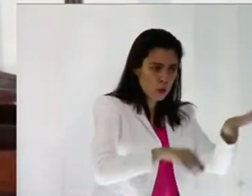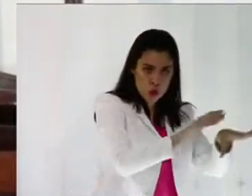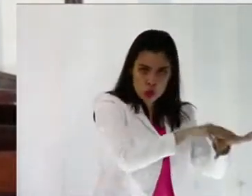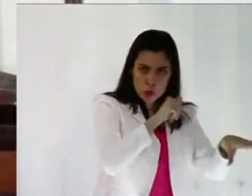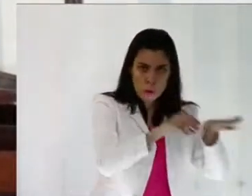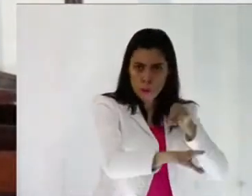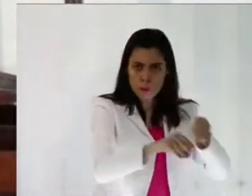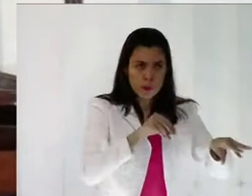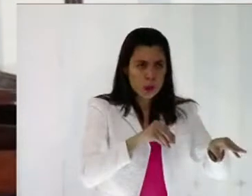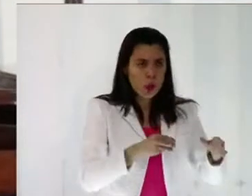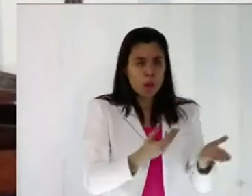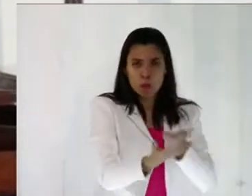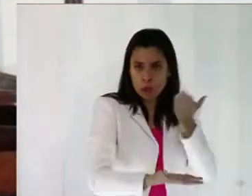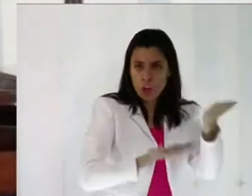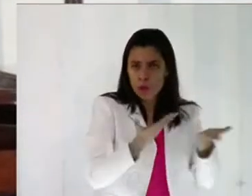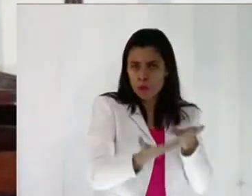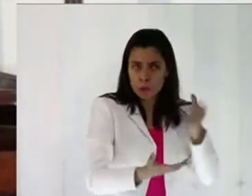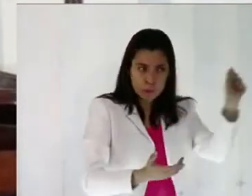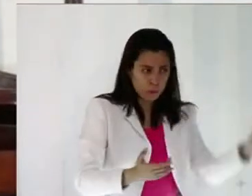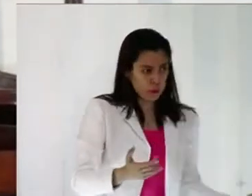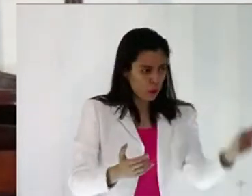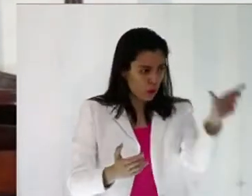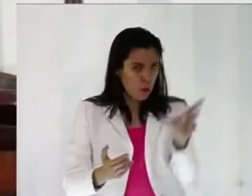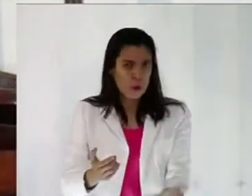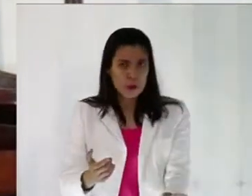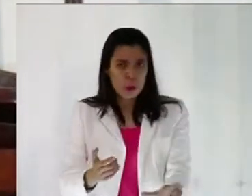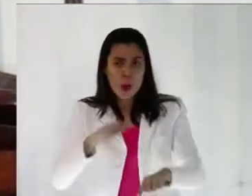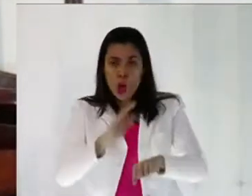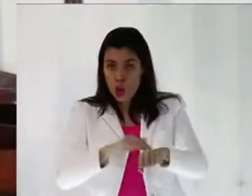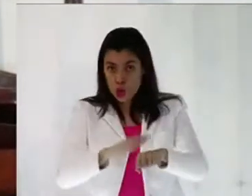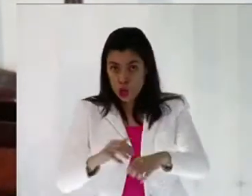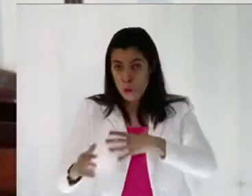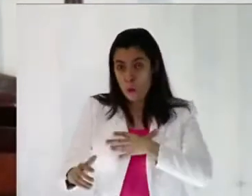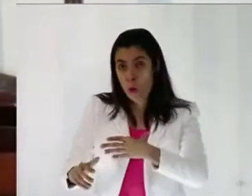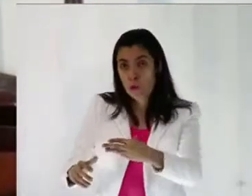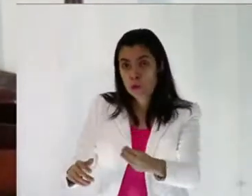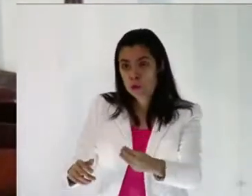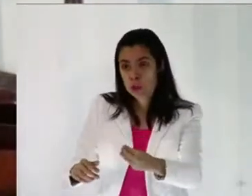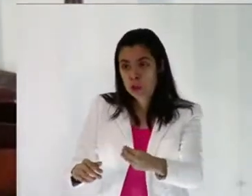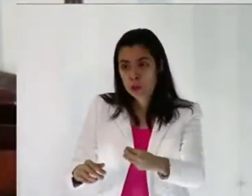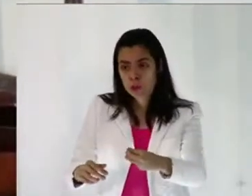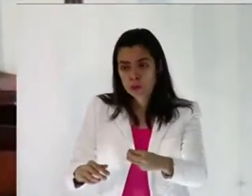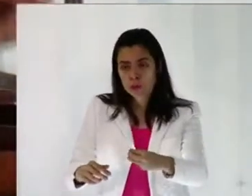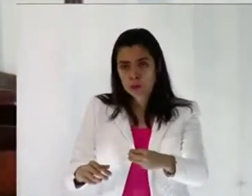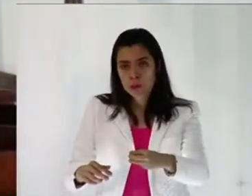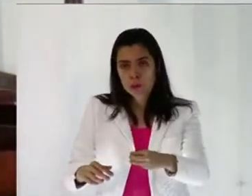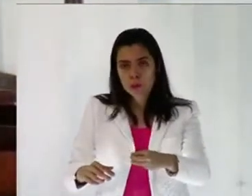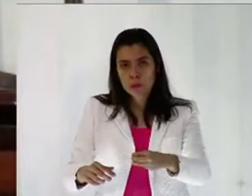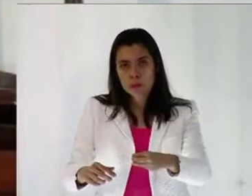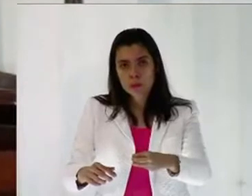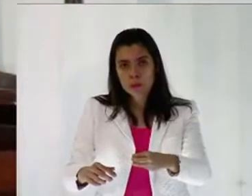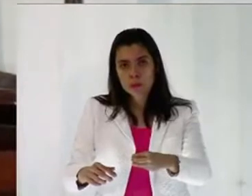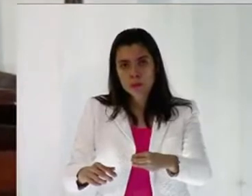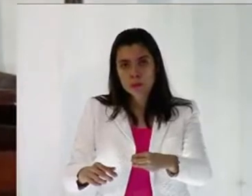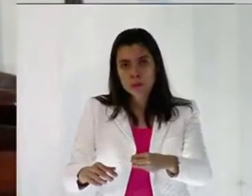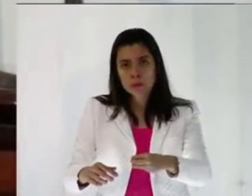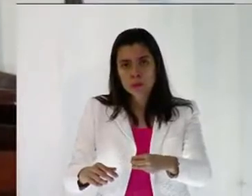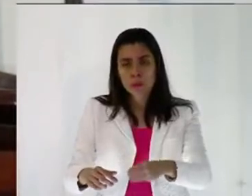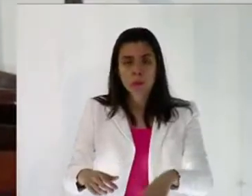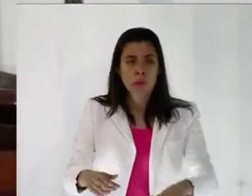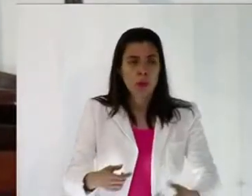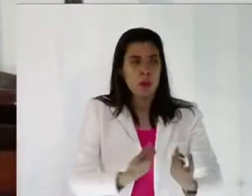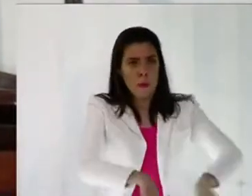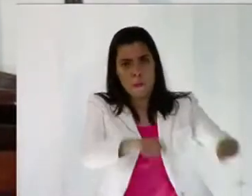com Isaque seu filho, rachou a lenha para o holocausto e foi para o lugar que Deus lhe havia